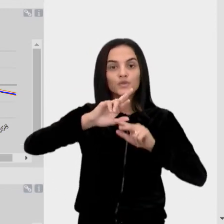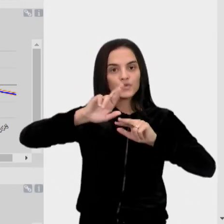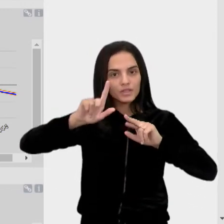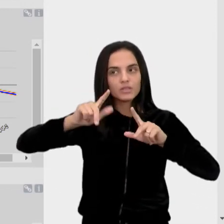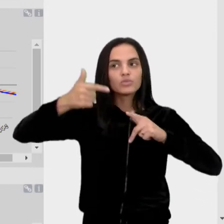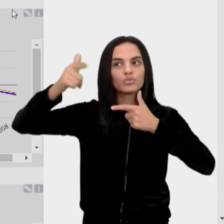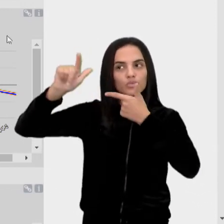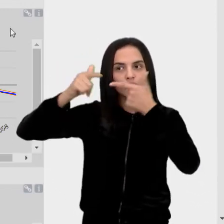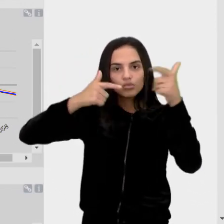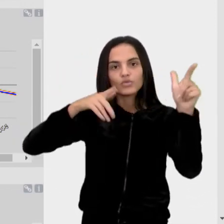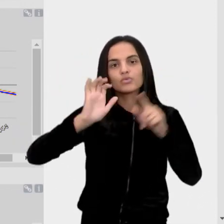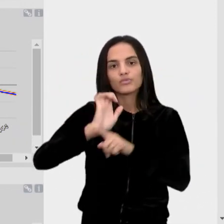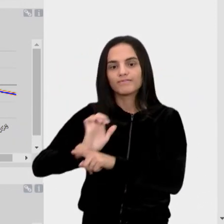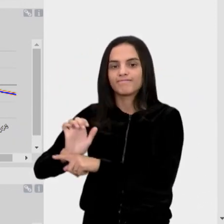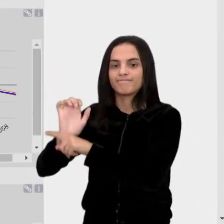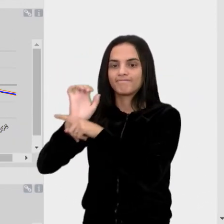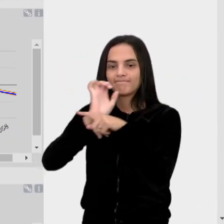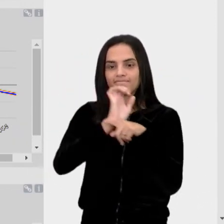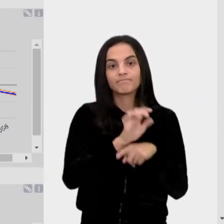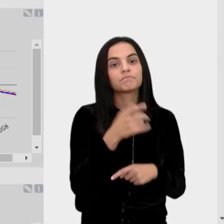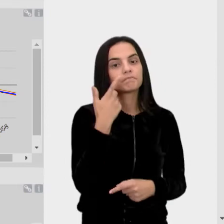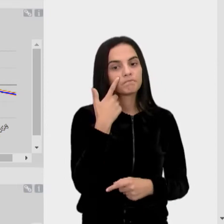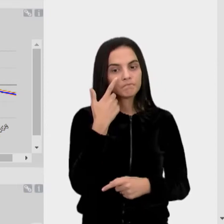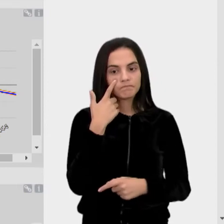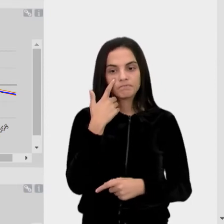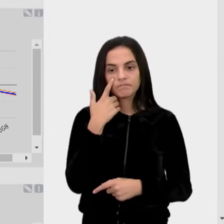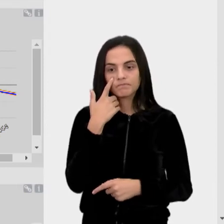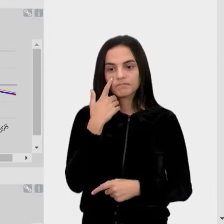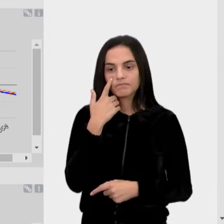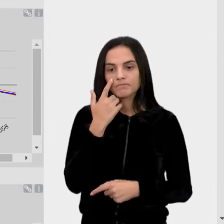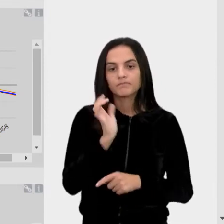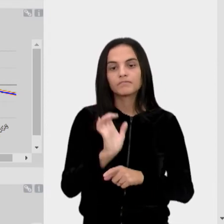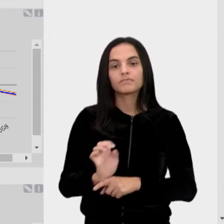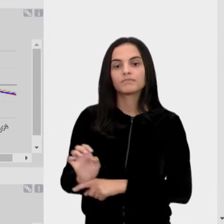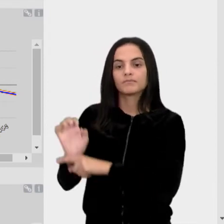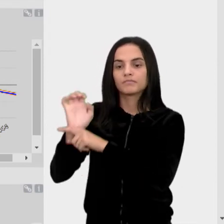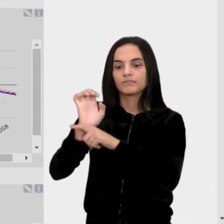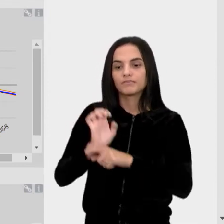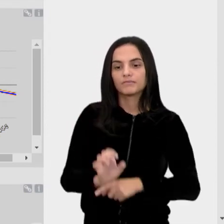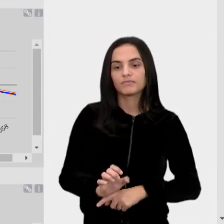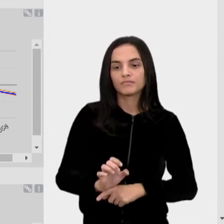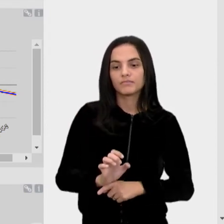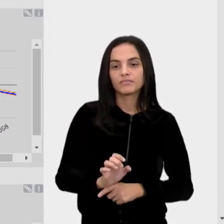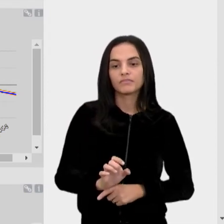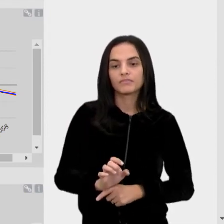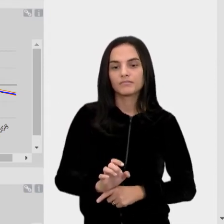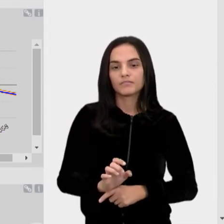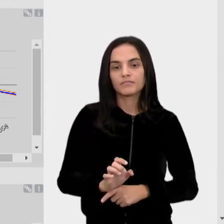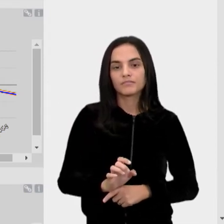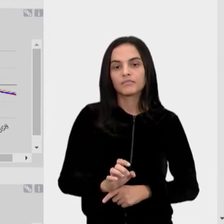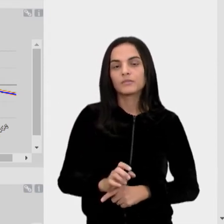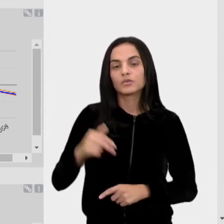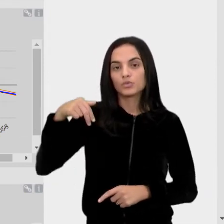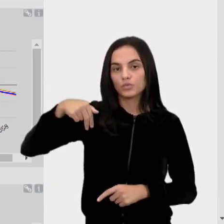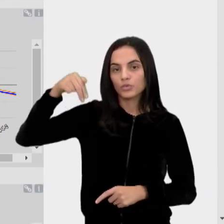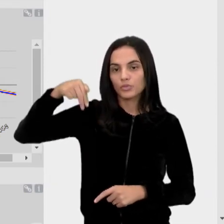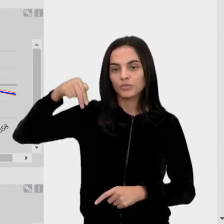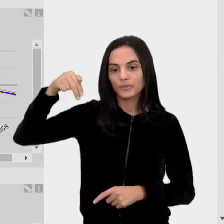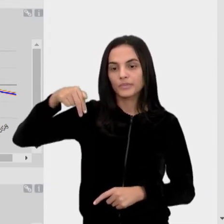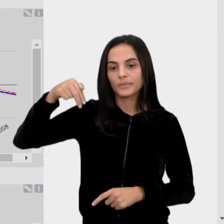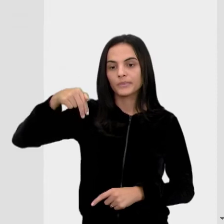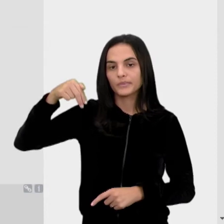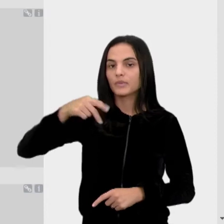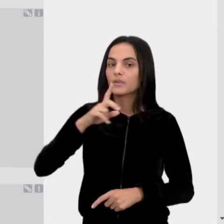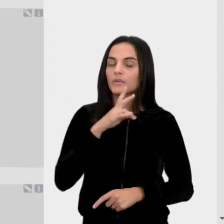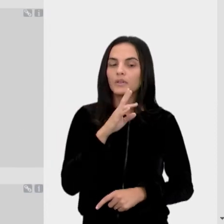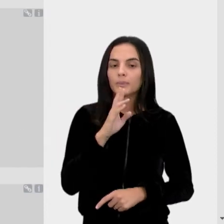outros estados aí. Vamos pegar lá um estado do Nordeste, Pernambuco. Vamos